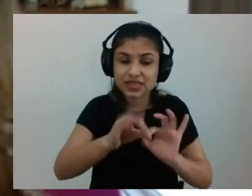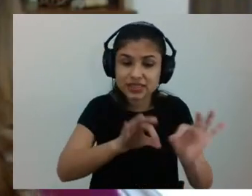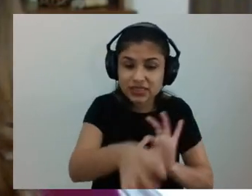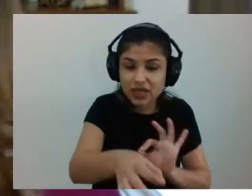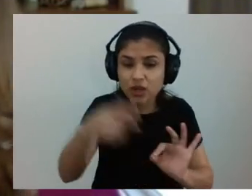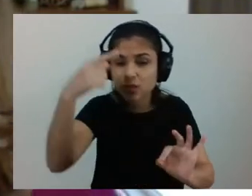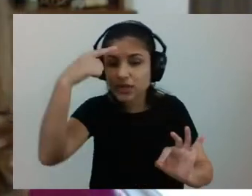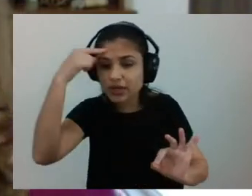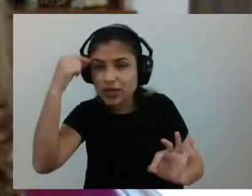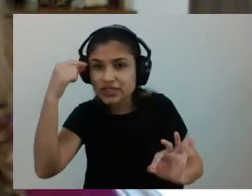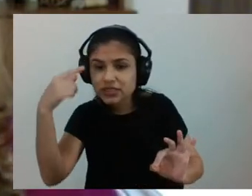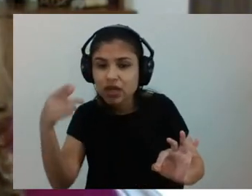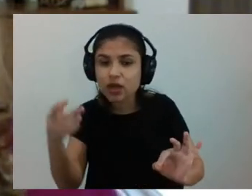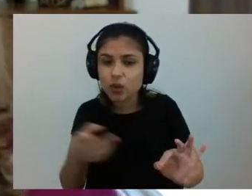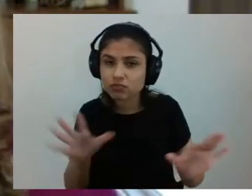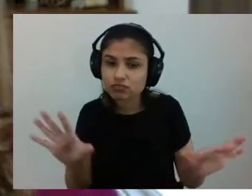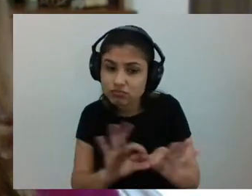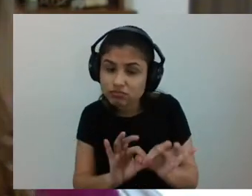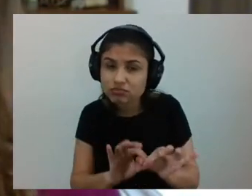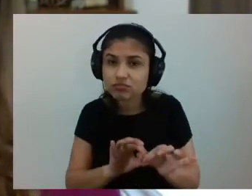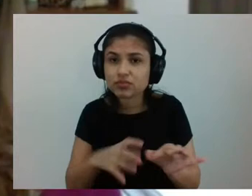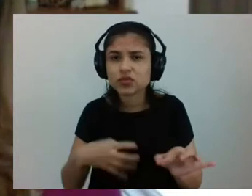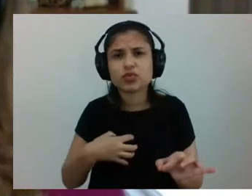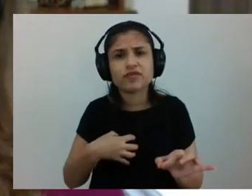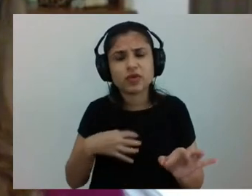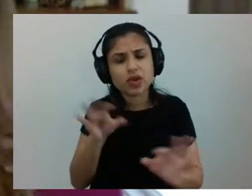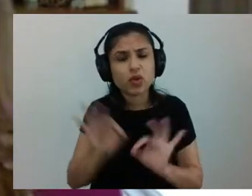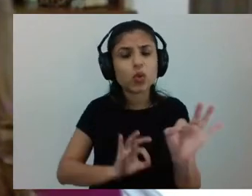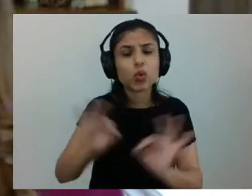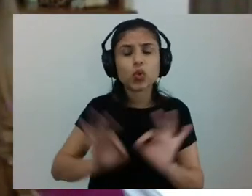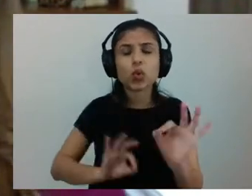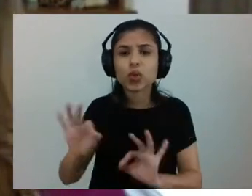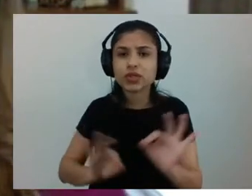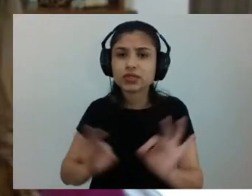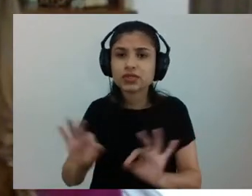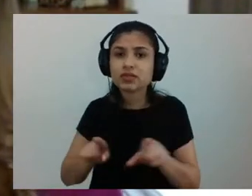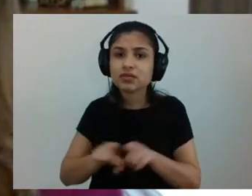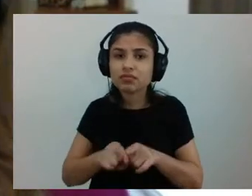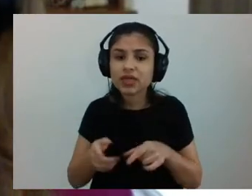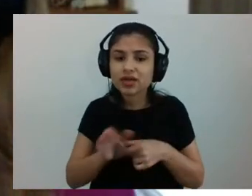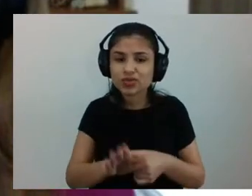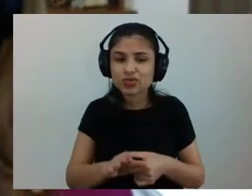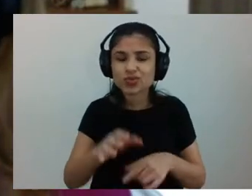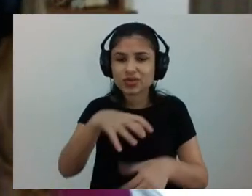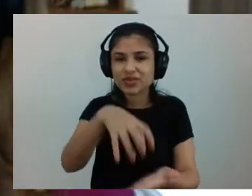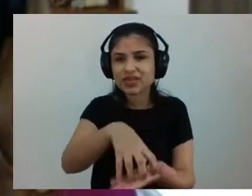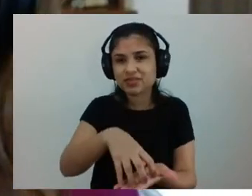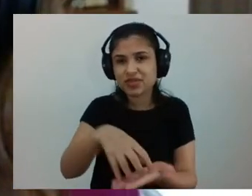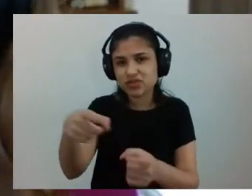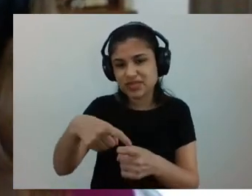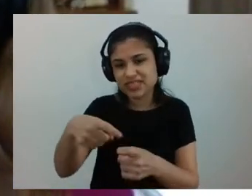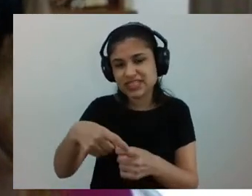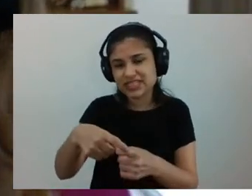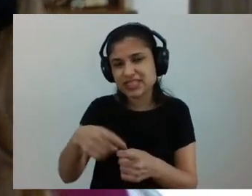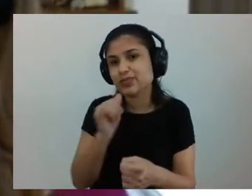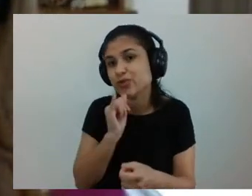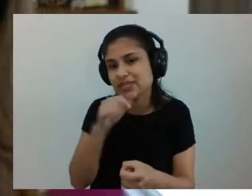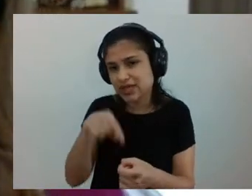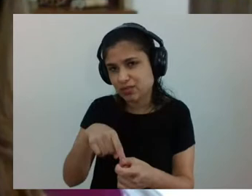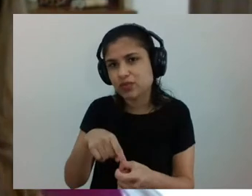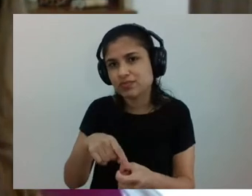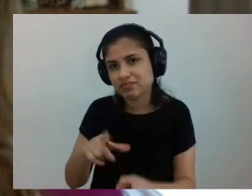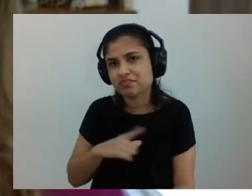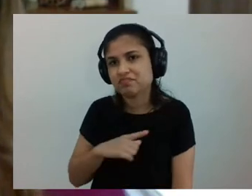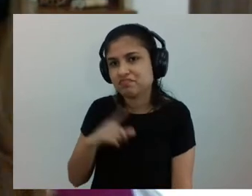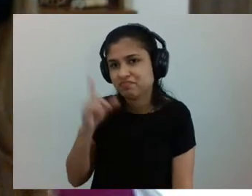forma organizada e de forma que possibilite o Departamento de Medicina, por exemplo, que eu sei que tem dificuldade com essa